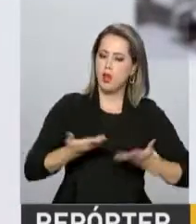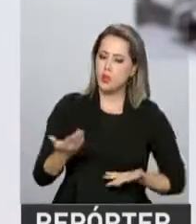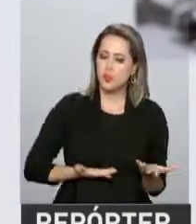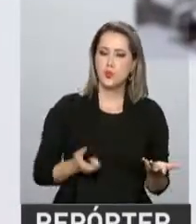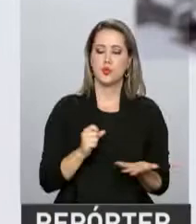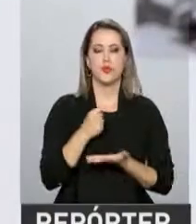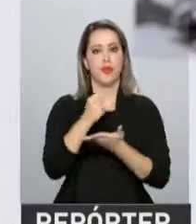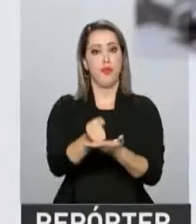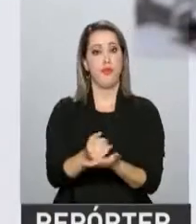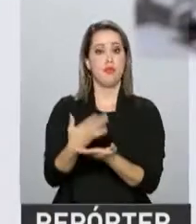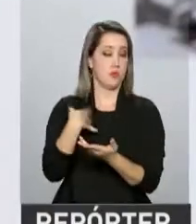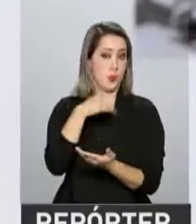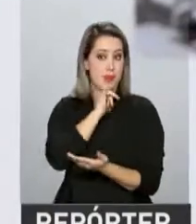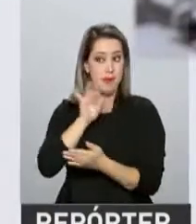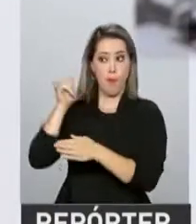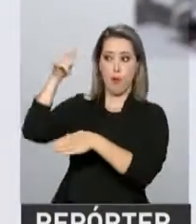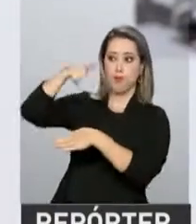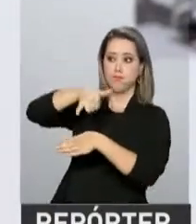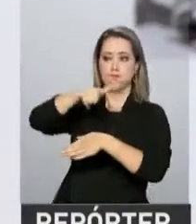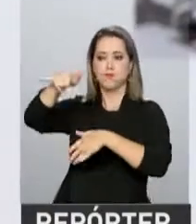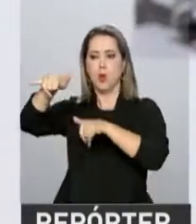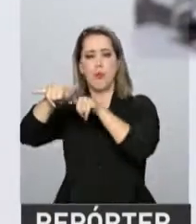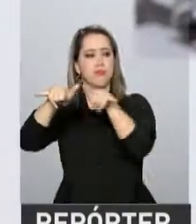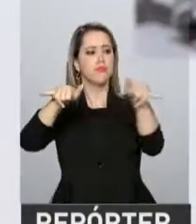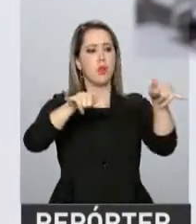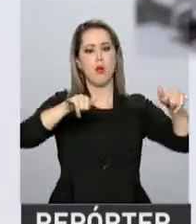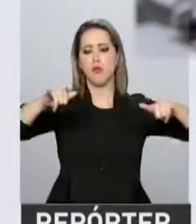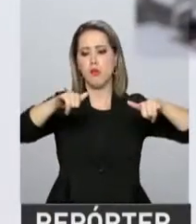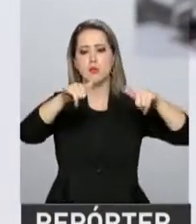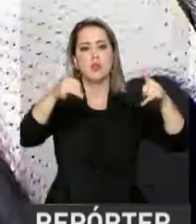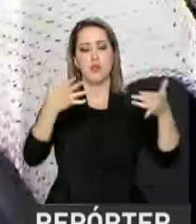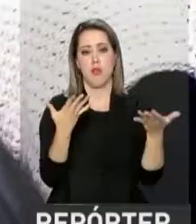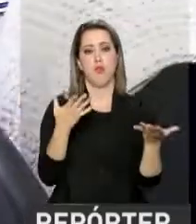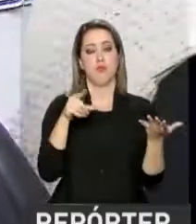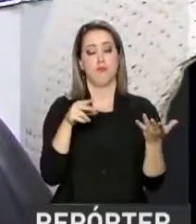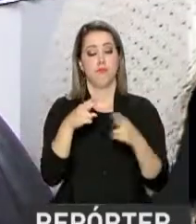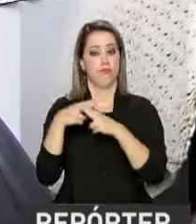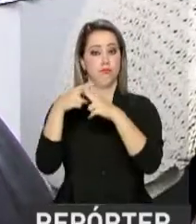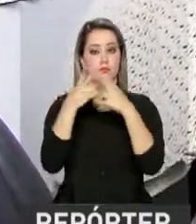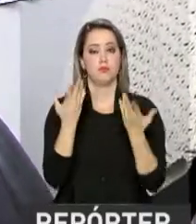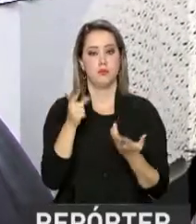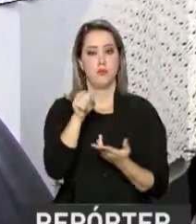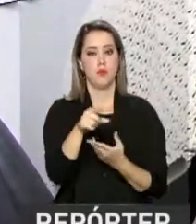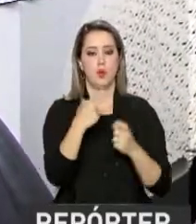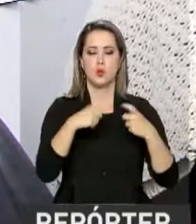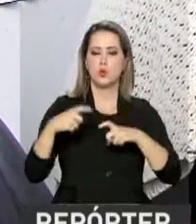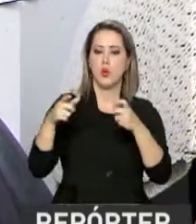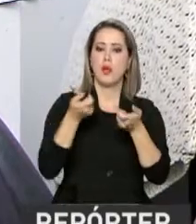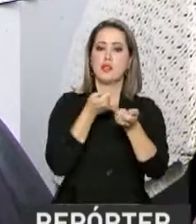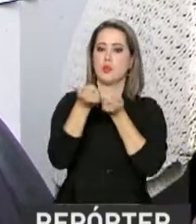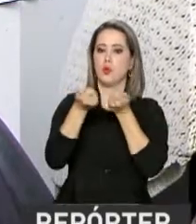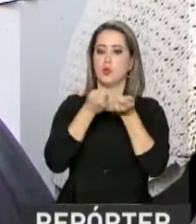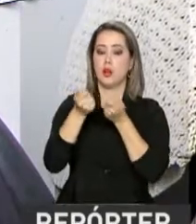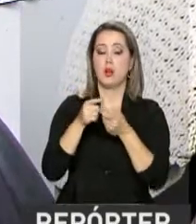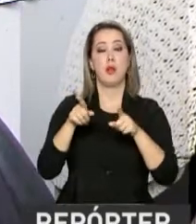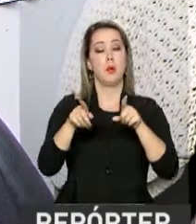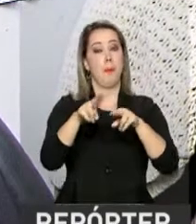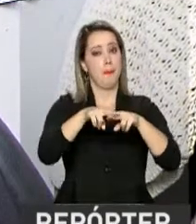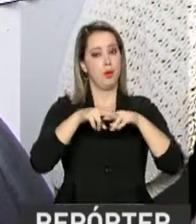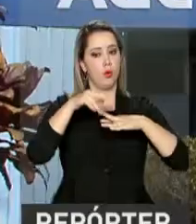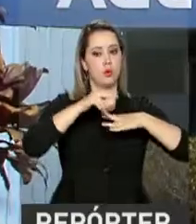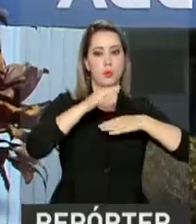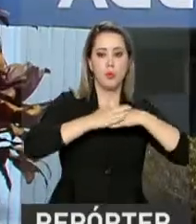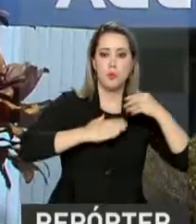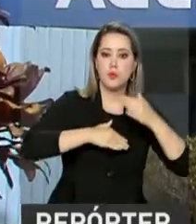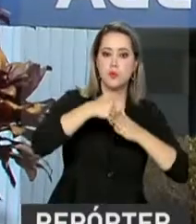aviação civil do sistema de georreferenciamento as estações são operados por profissionais da agência